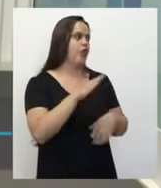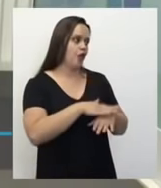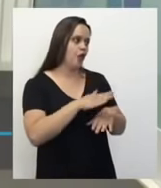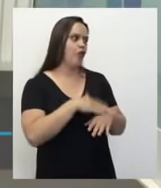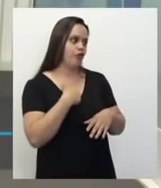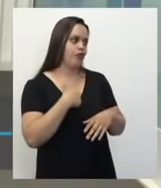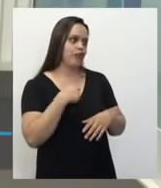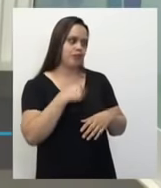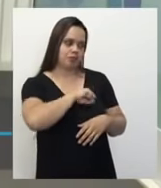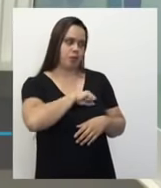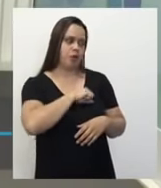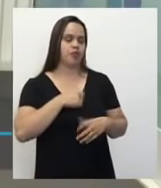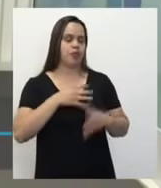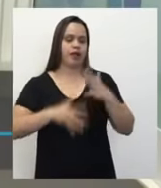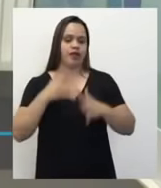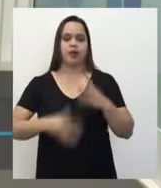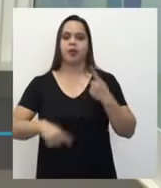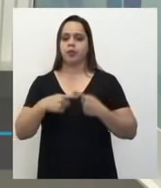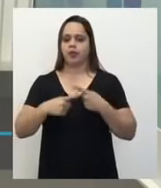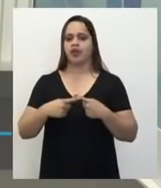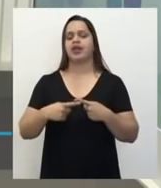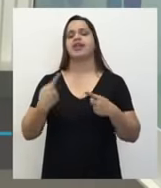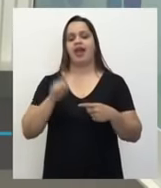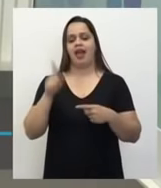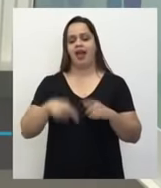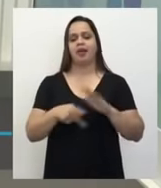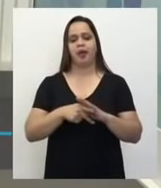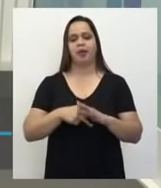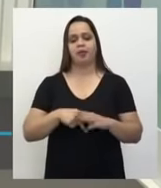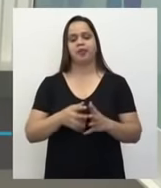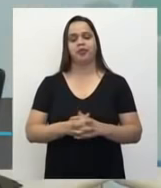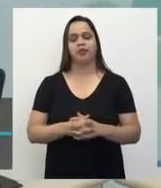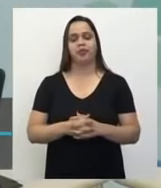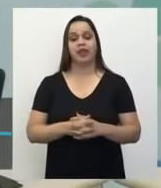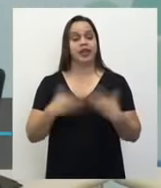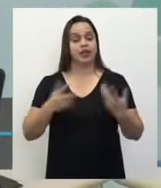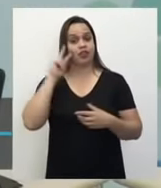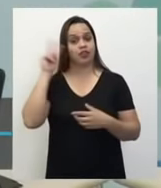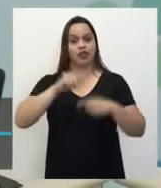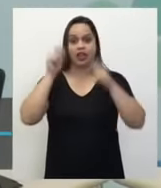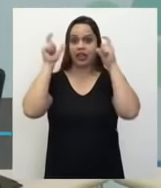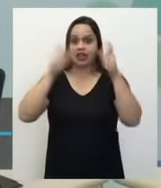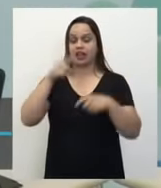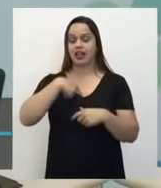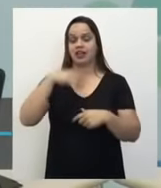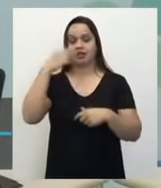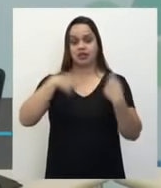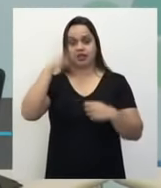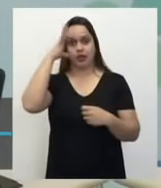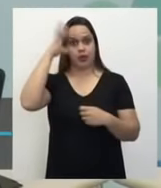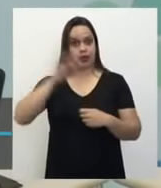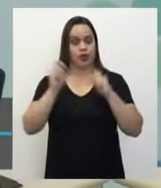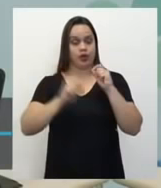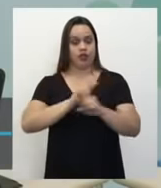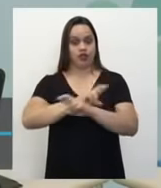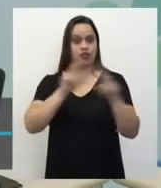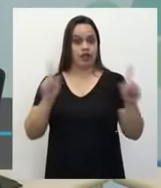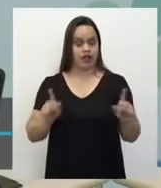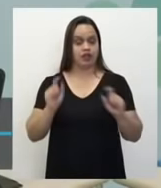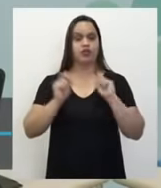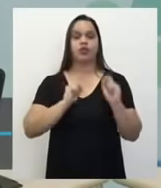confundir? Bom, né? Modelista com figurinista, eu pus para confundir mesmo. Então, né, é interessante que eles entendam, né, a diferença entre o modelista